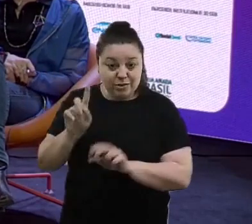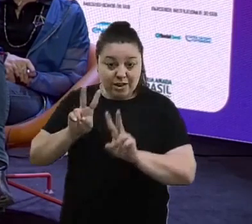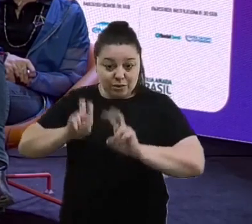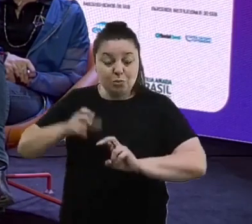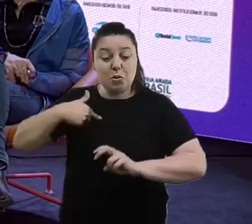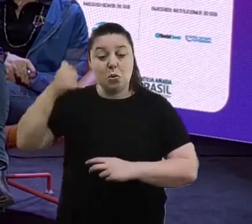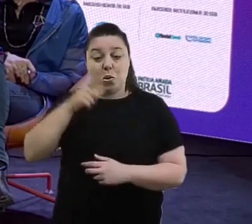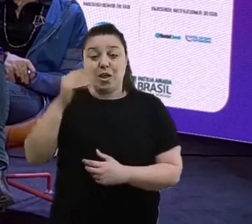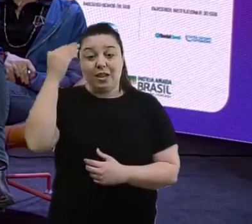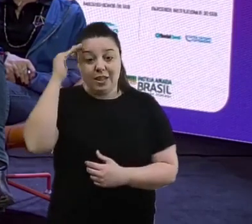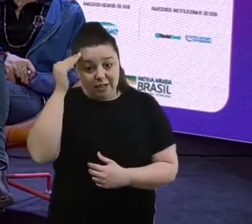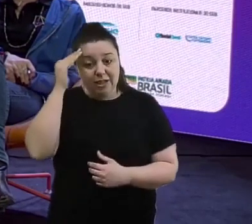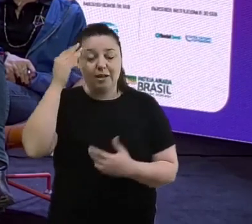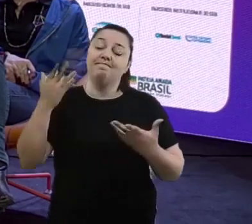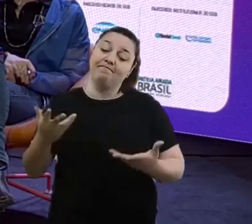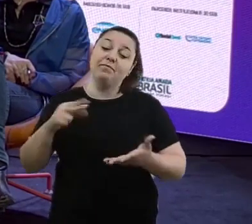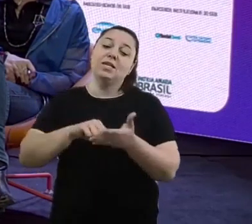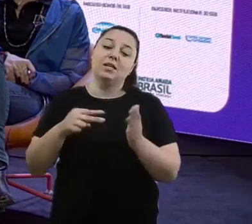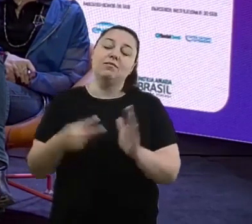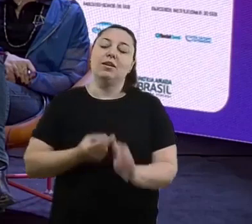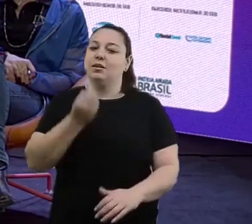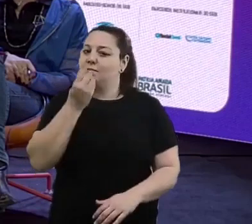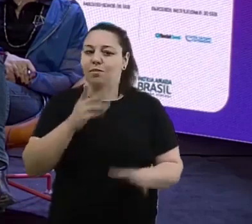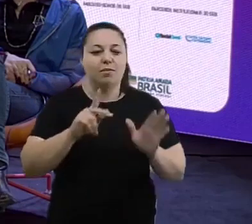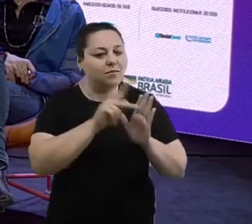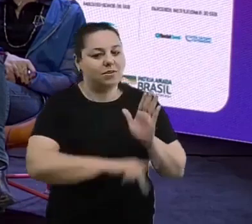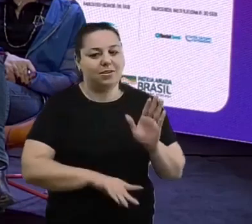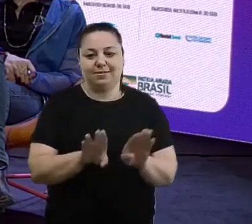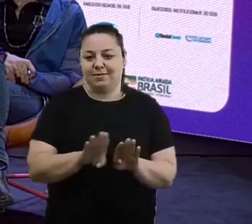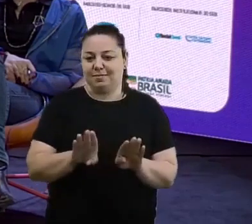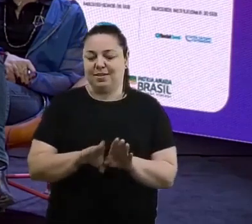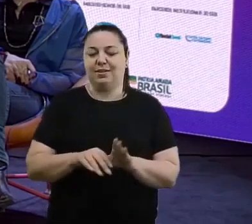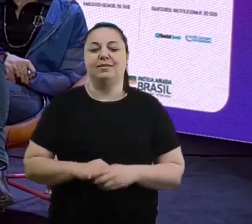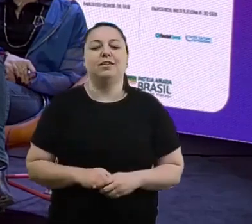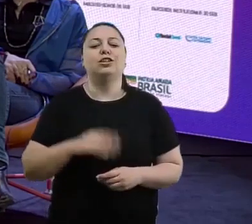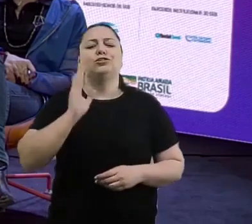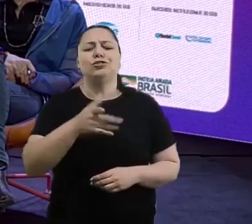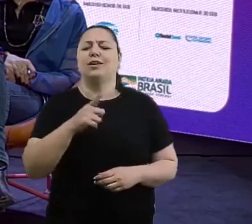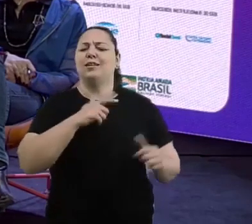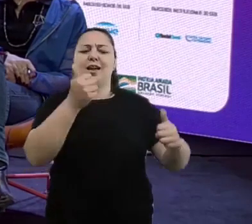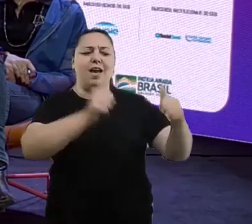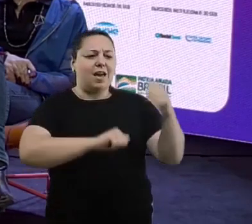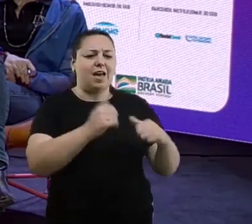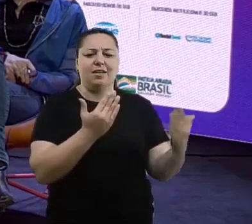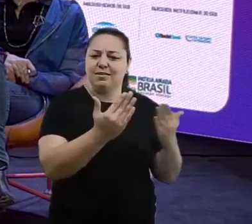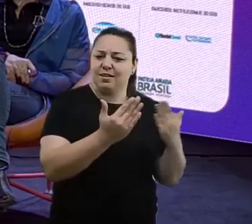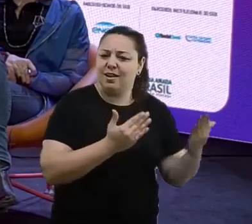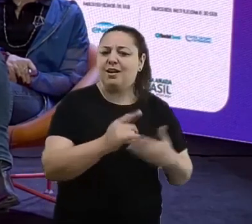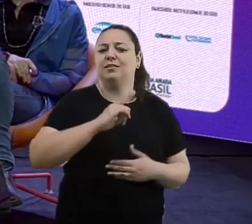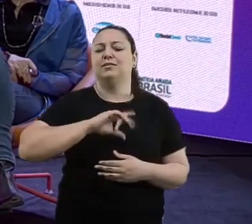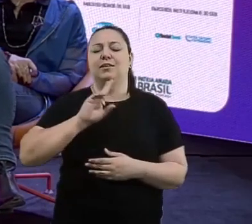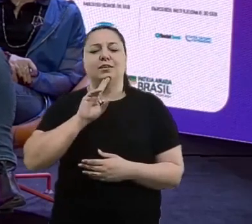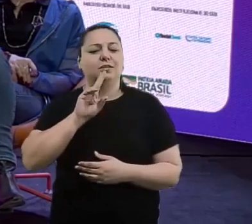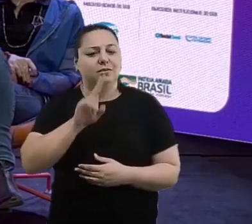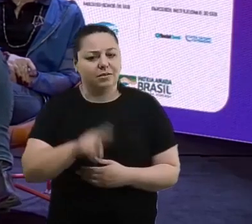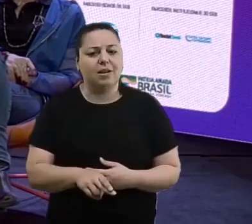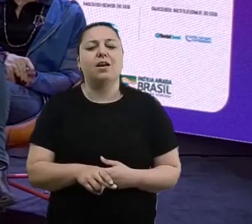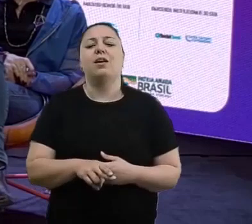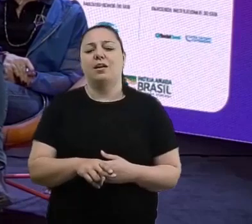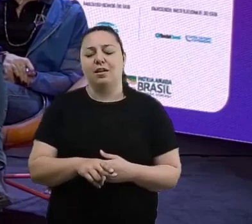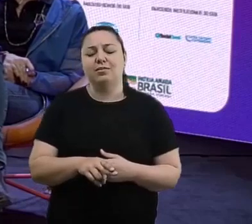de exportação e importação de proteína animal. E, em cima disso, chegamos a alguns resultados, trabalhamos com a nossa mentora incrível, a